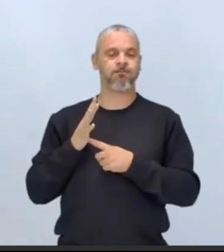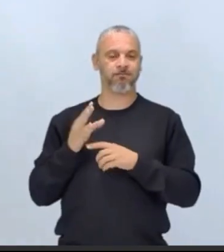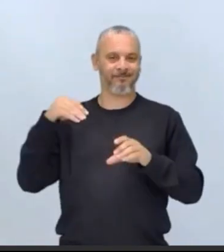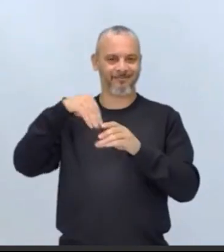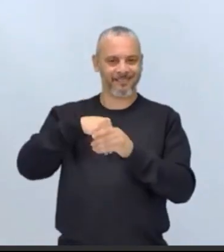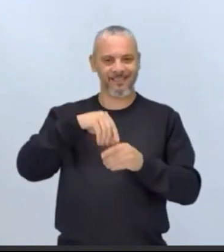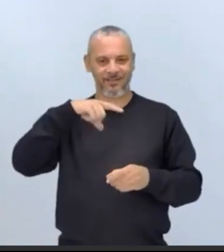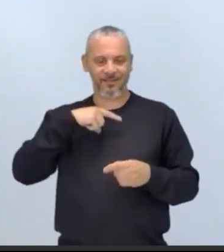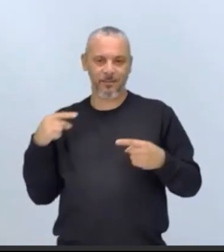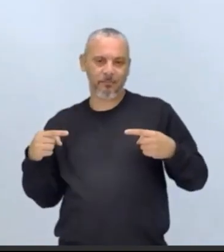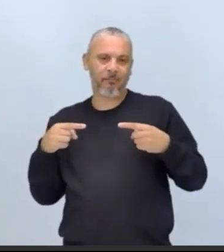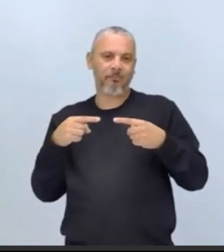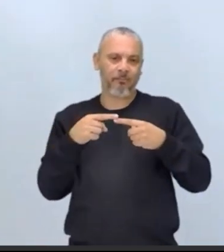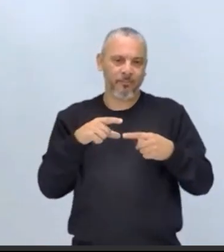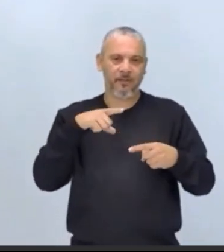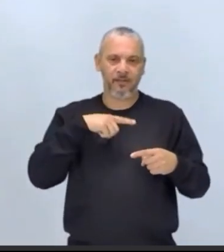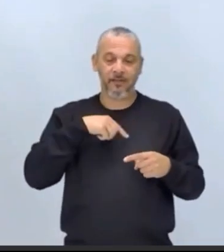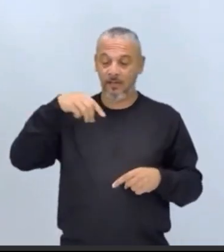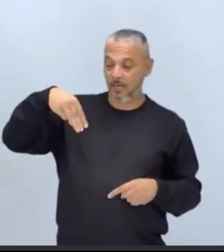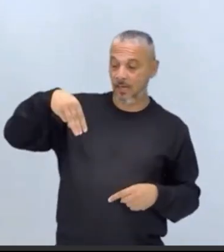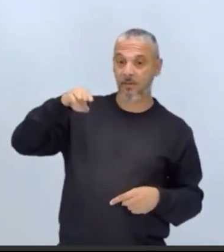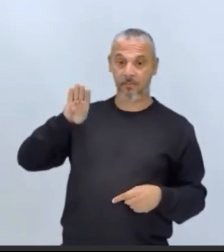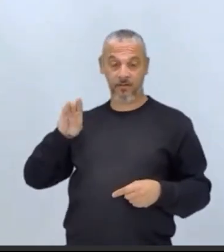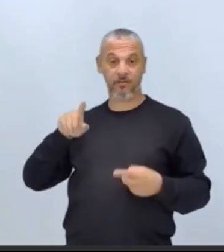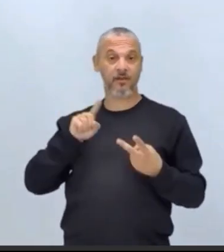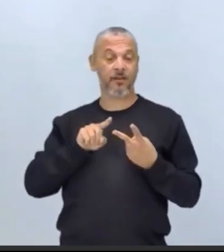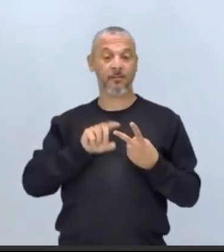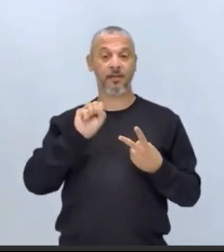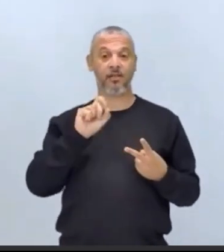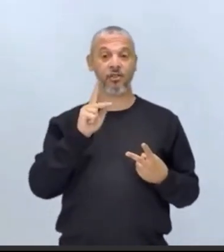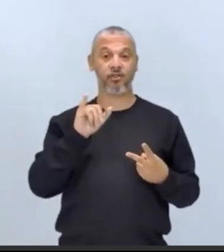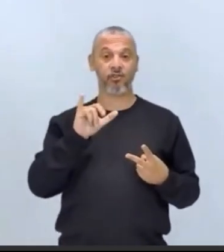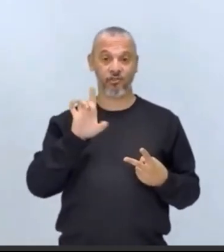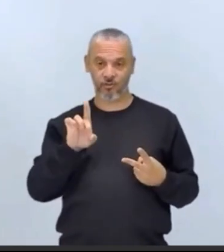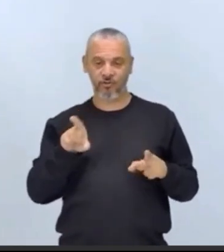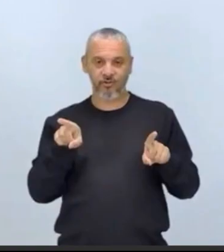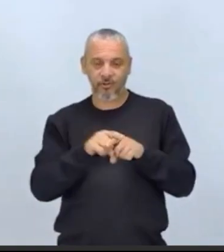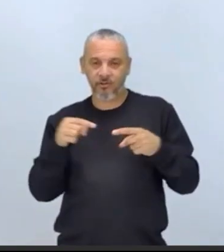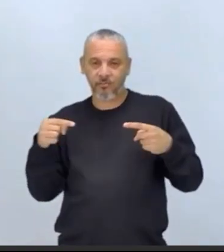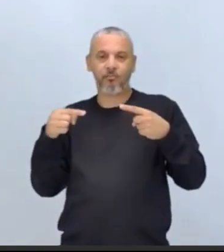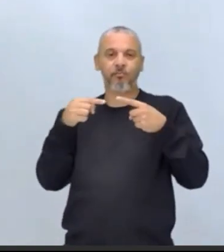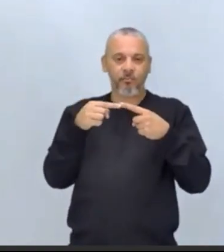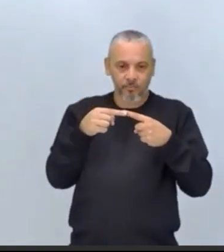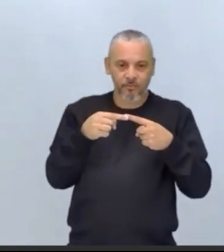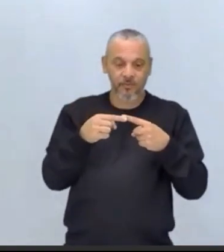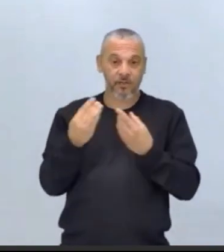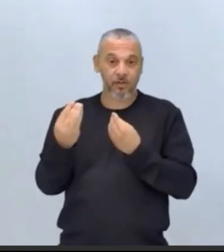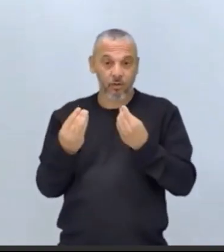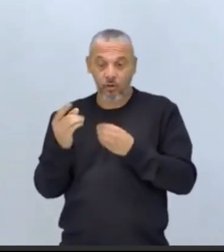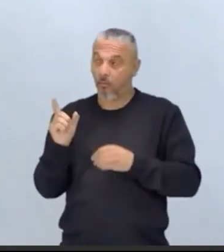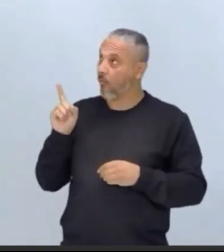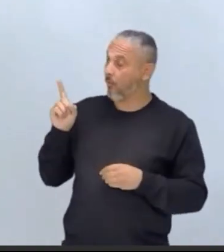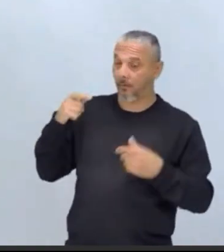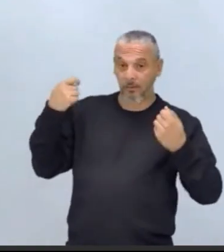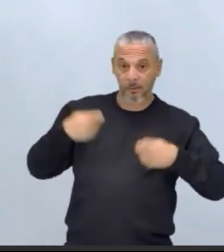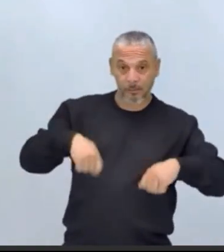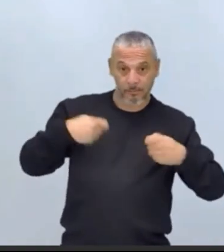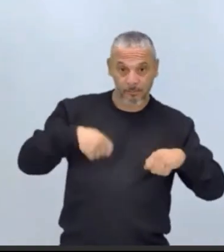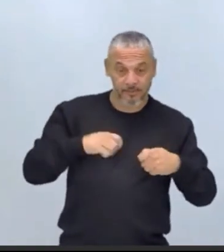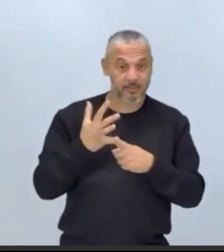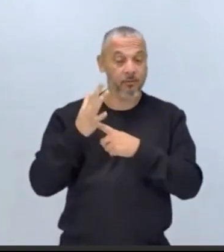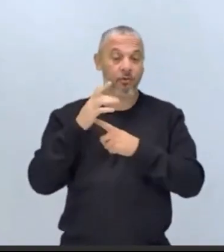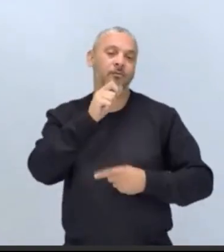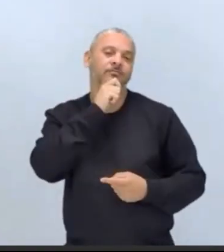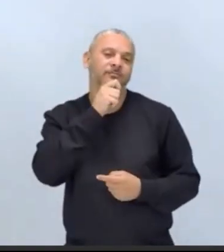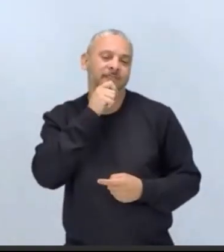o nosso motor vai ser ligado, obviamente, à microbit e à shield. E aqui nós podemos fazer uma ligação de um autômato que não precisa, teoricamente,